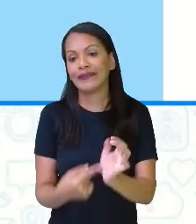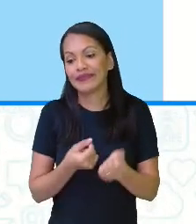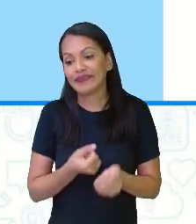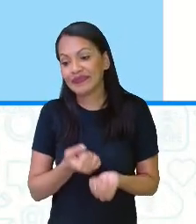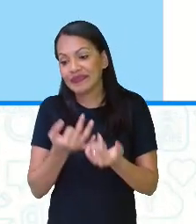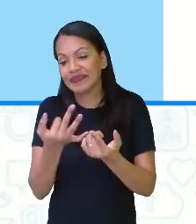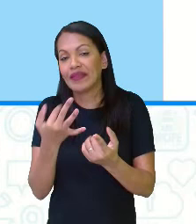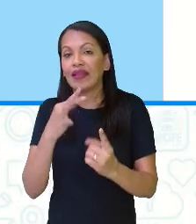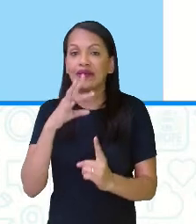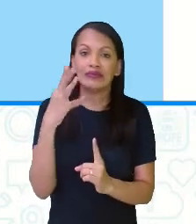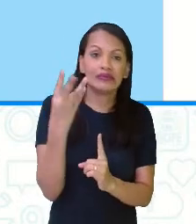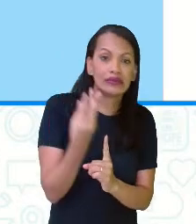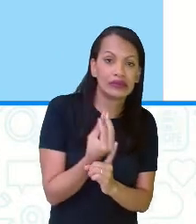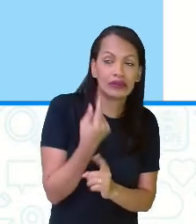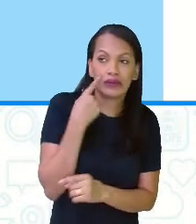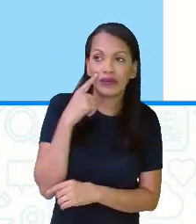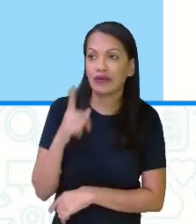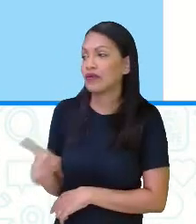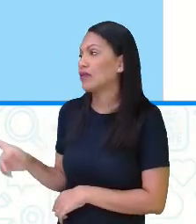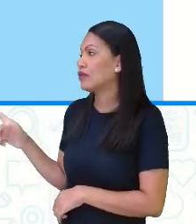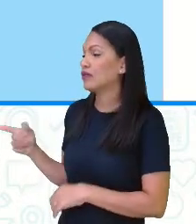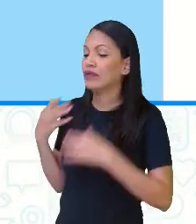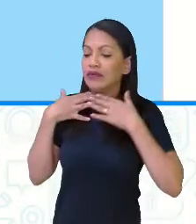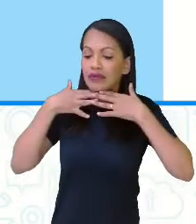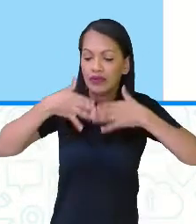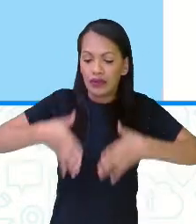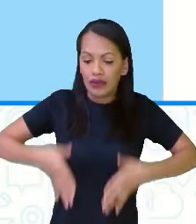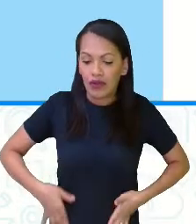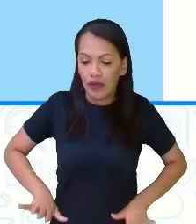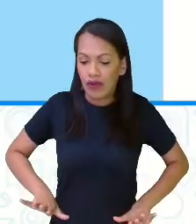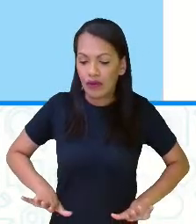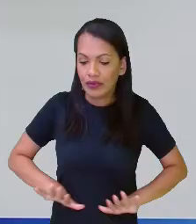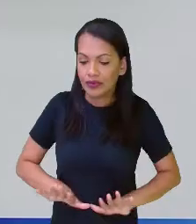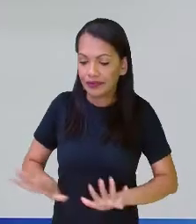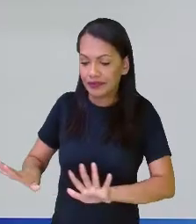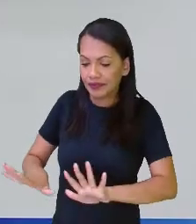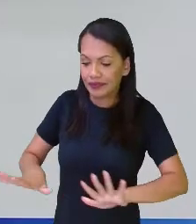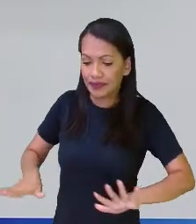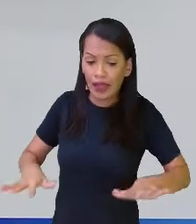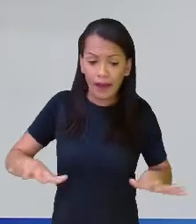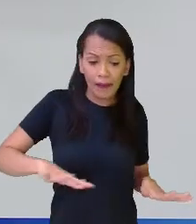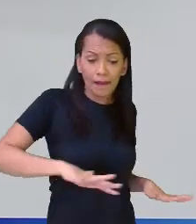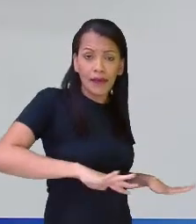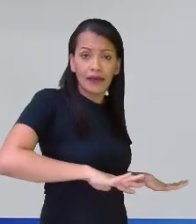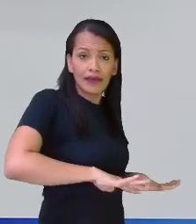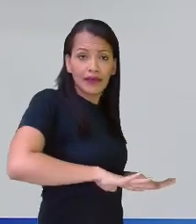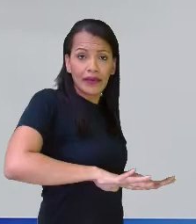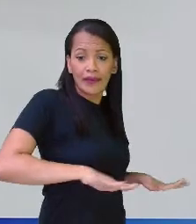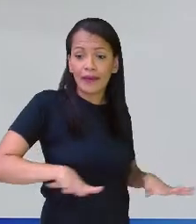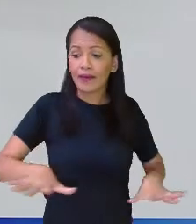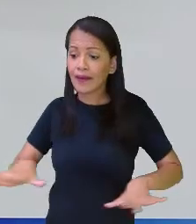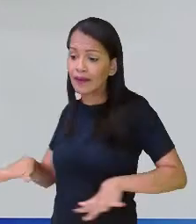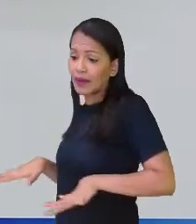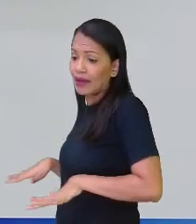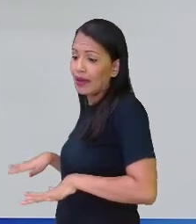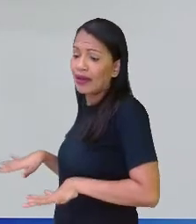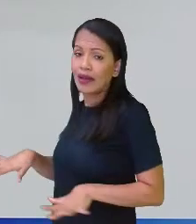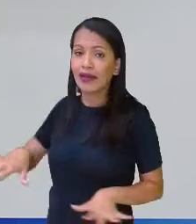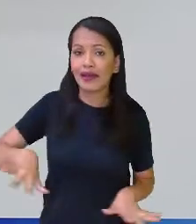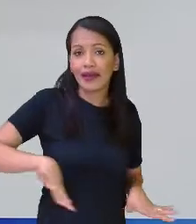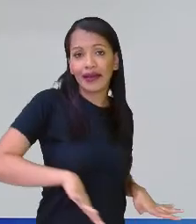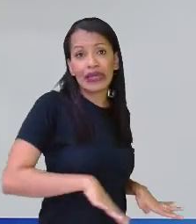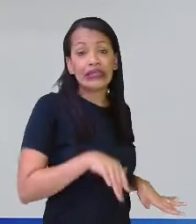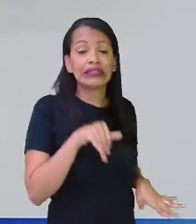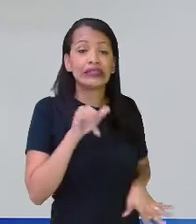artística. No caso aqui, a gente está botando a roupa de uma bailarina, porque ela pode estar interpretando uma bailarina. Se ela